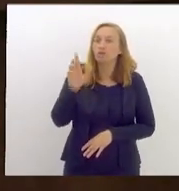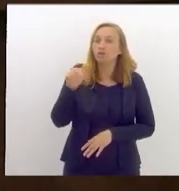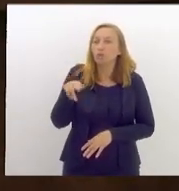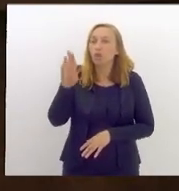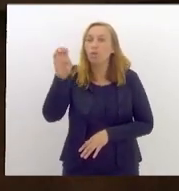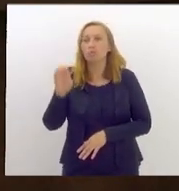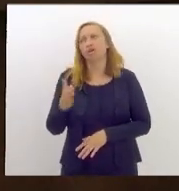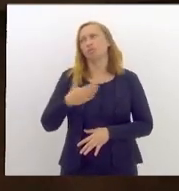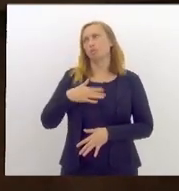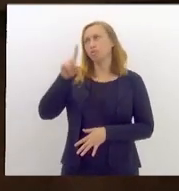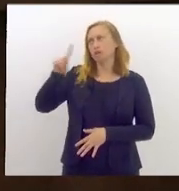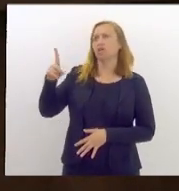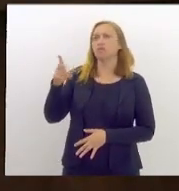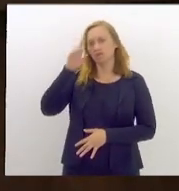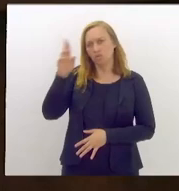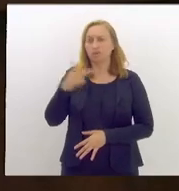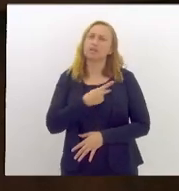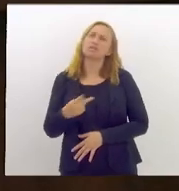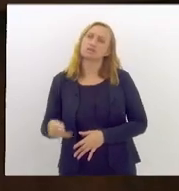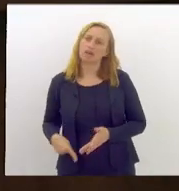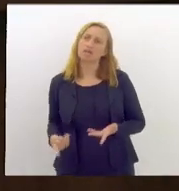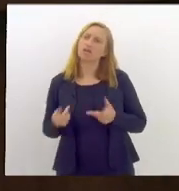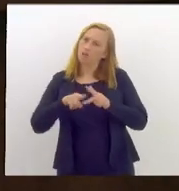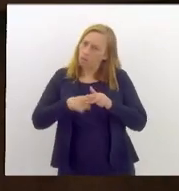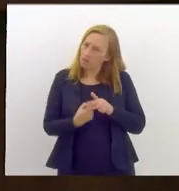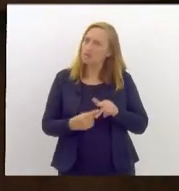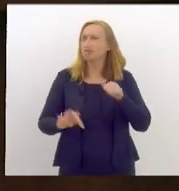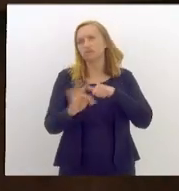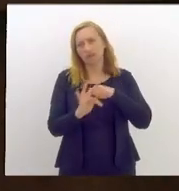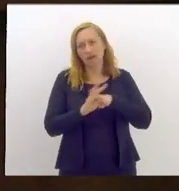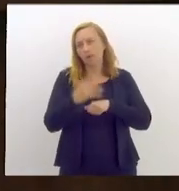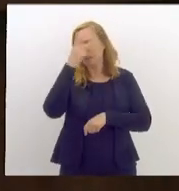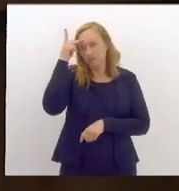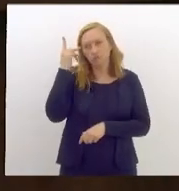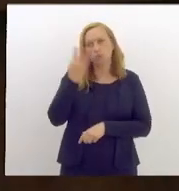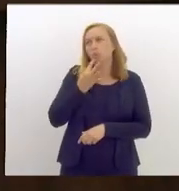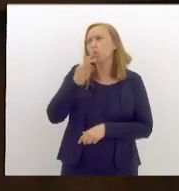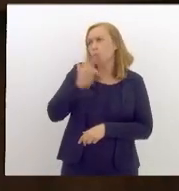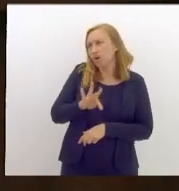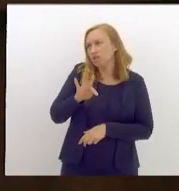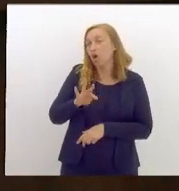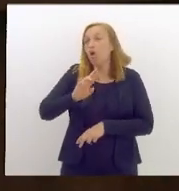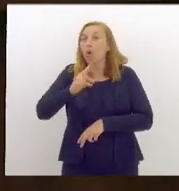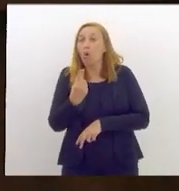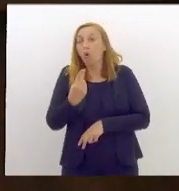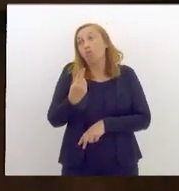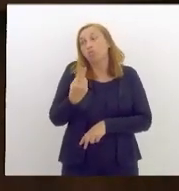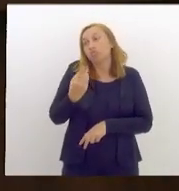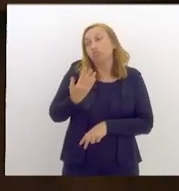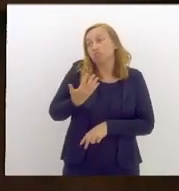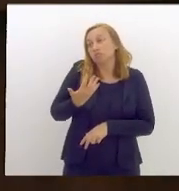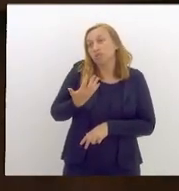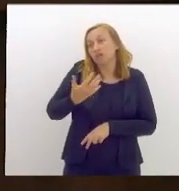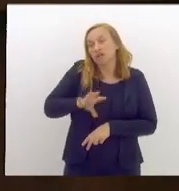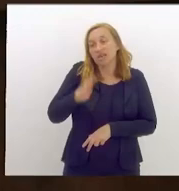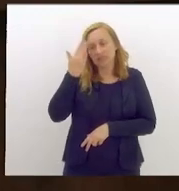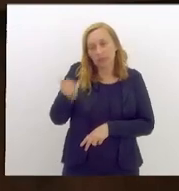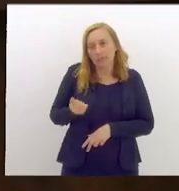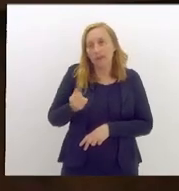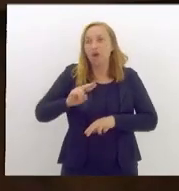amor de Deus Presidente Então a primeira correção técnica de alguém que desconhece ou por ignorar ou por estar